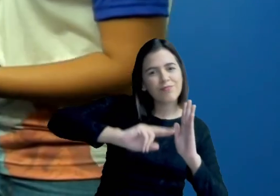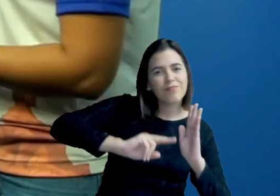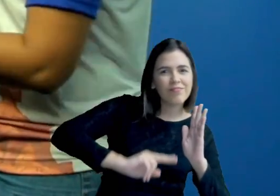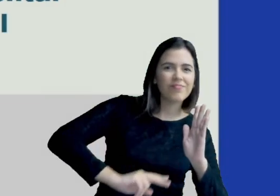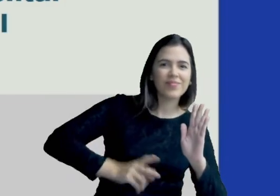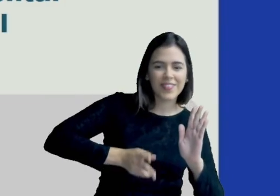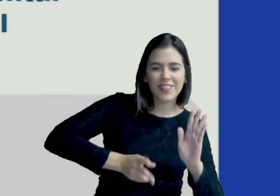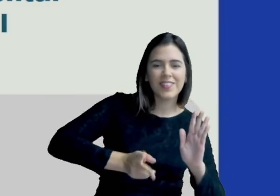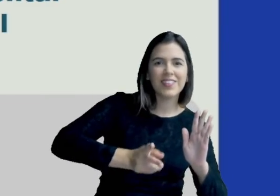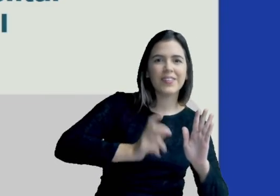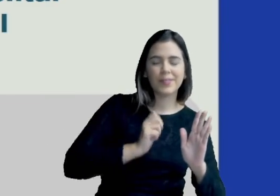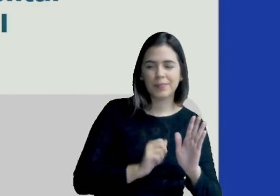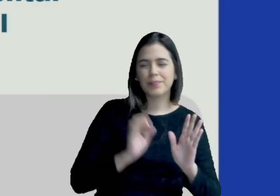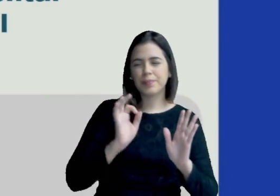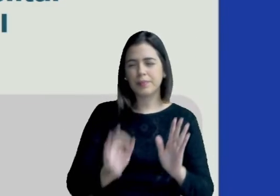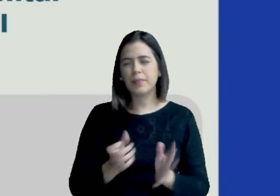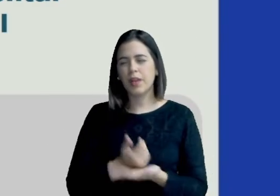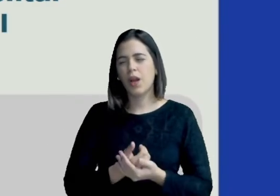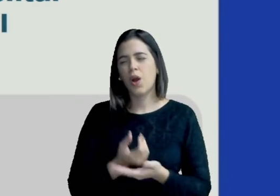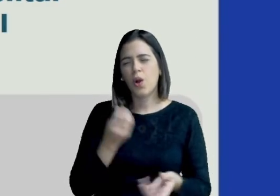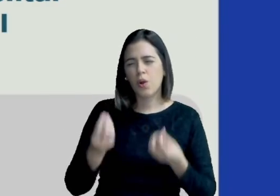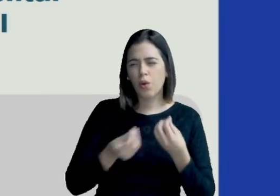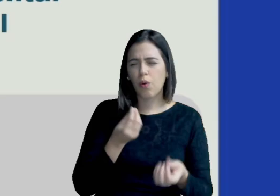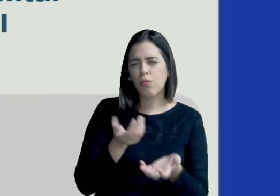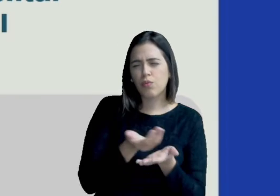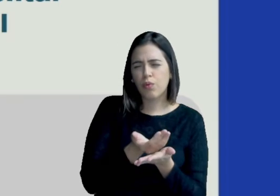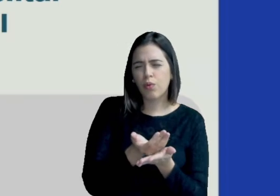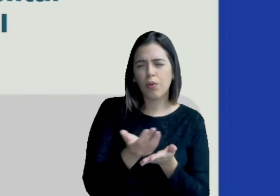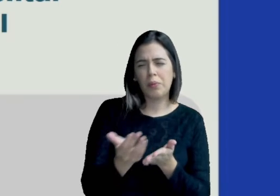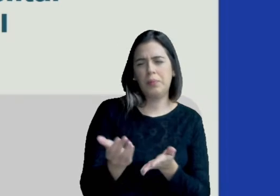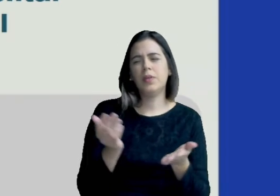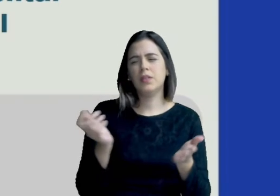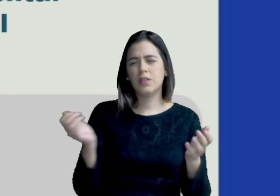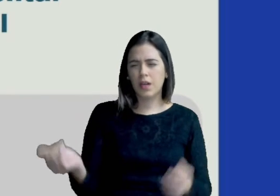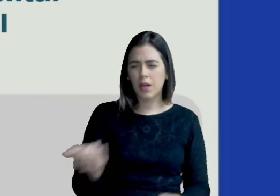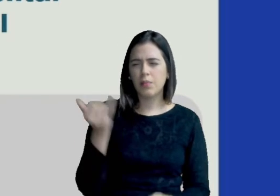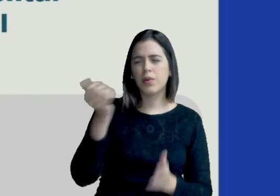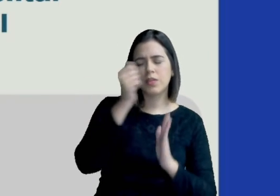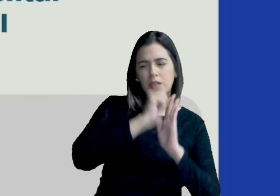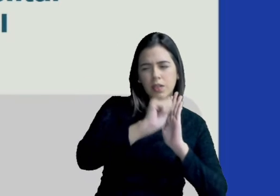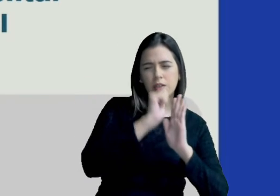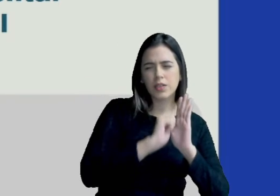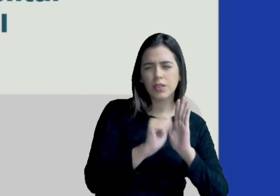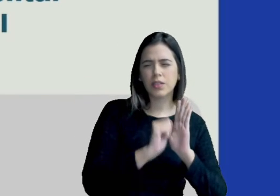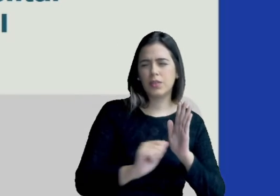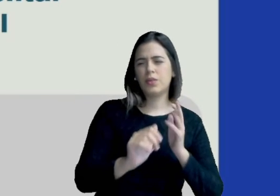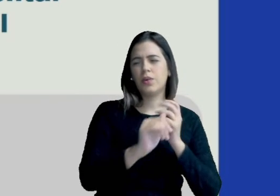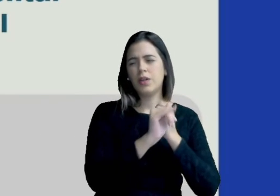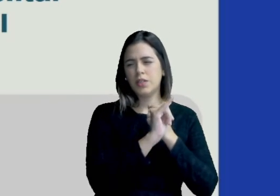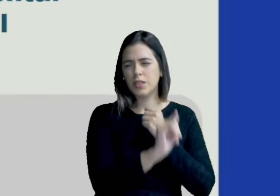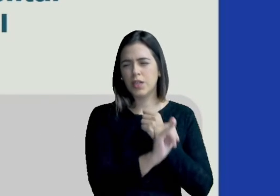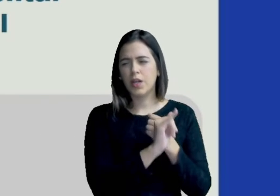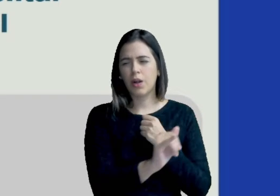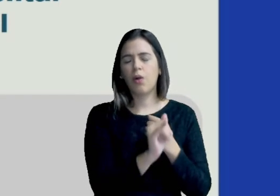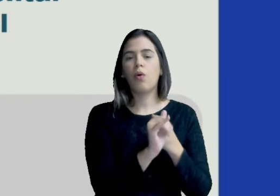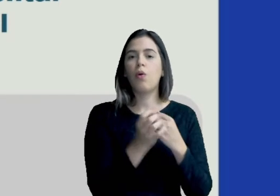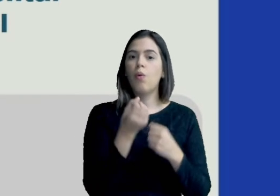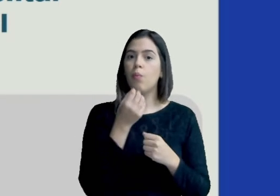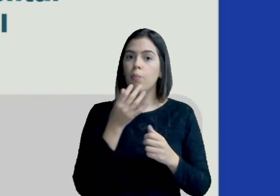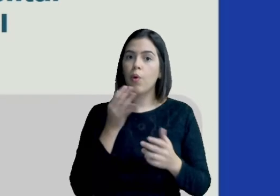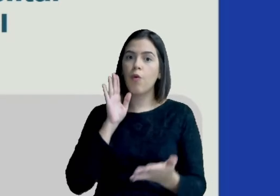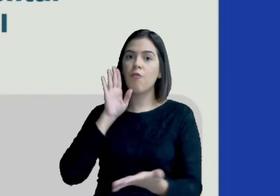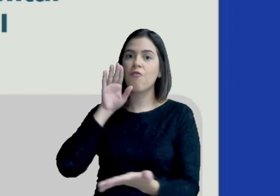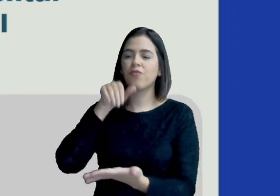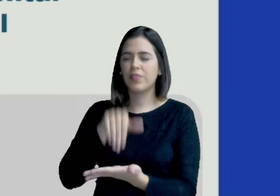texto. Assim como uma boa entrada, é fundamental em la escritura de crônicas um